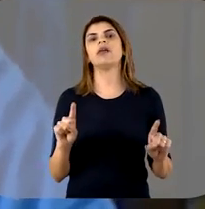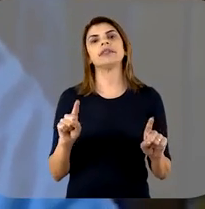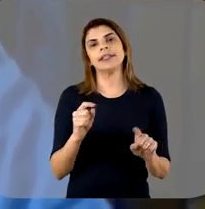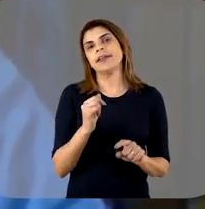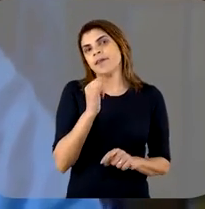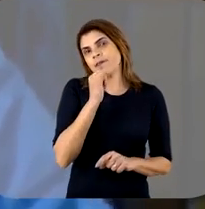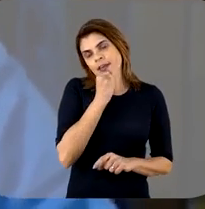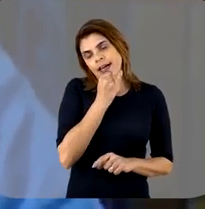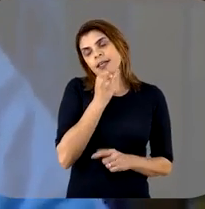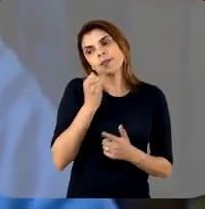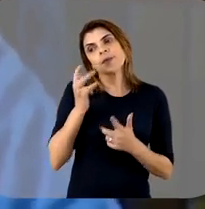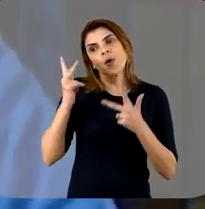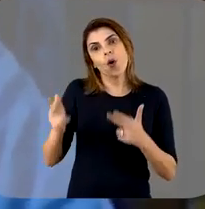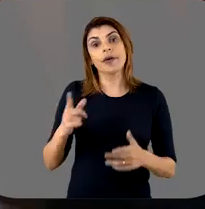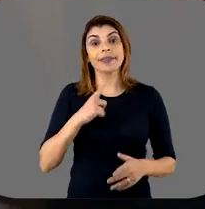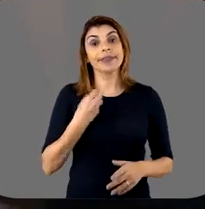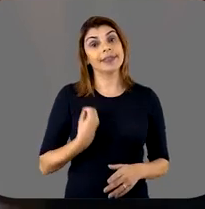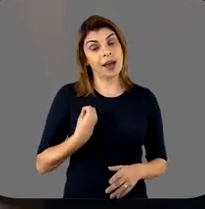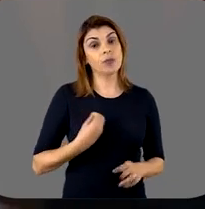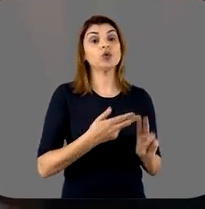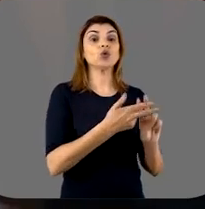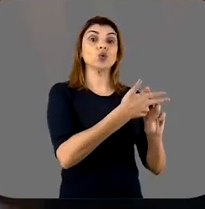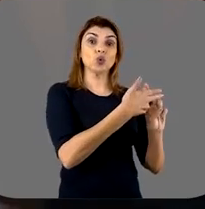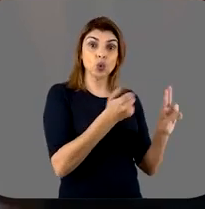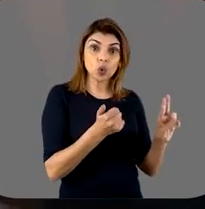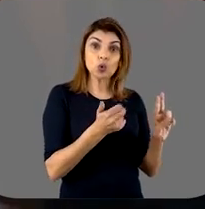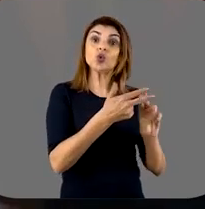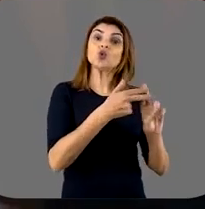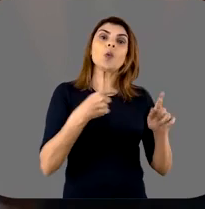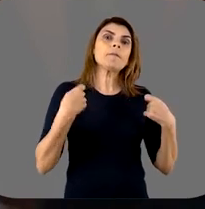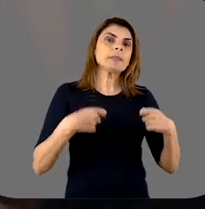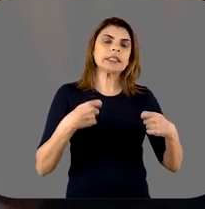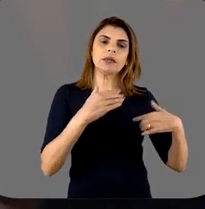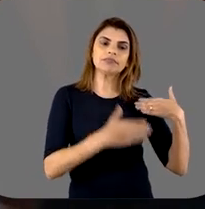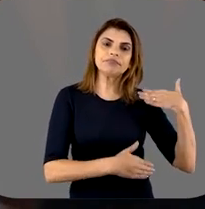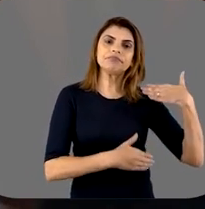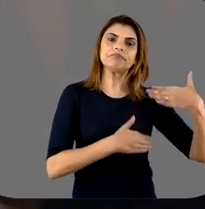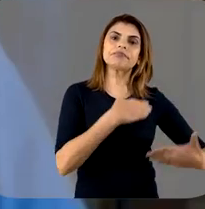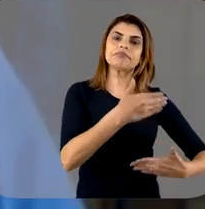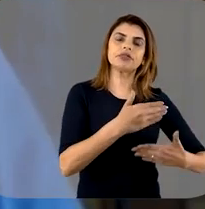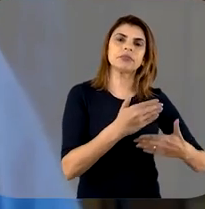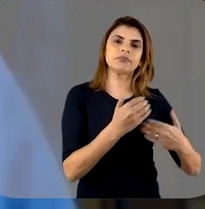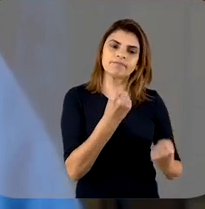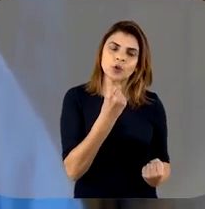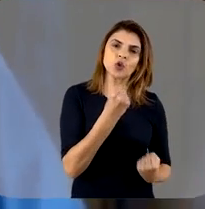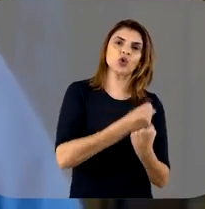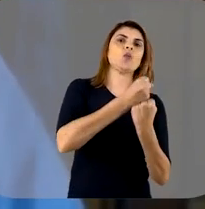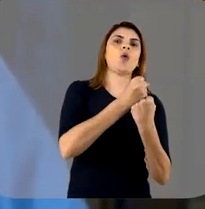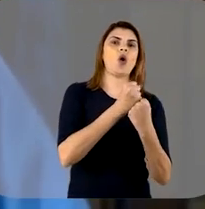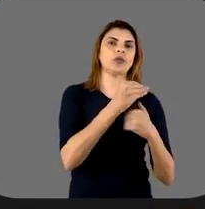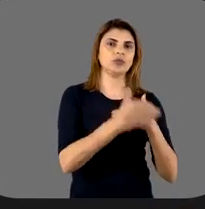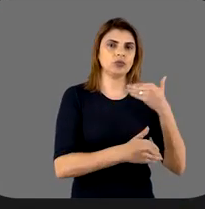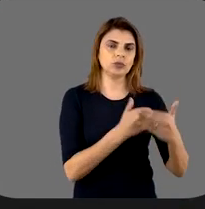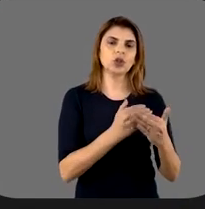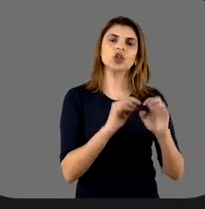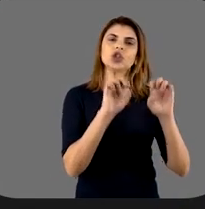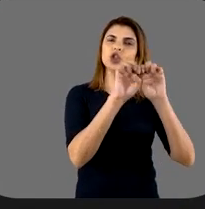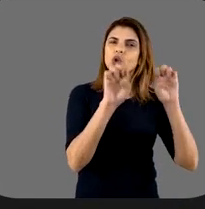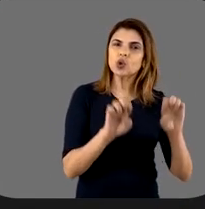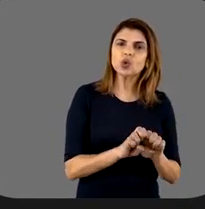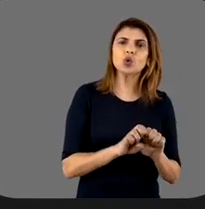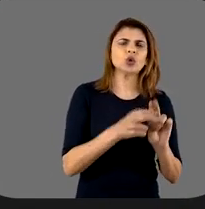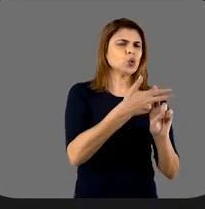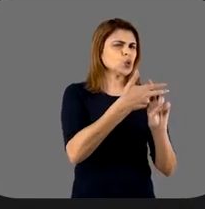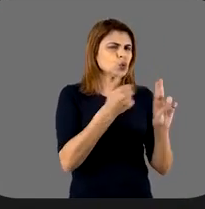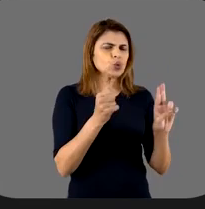como o Paulo tem, nós temos o SUS, né? E o SUS vai ter que ser o esteio desse processo, né? É só uma estrutura do tamanho do